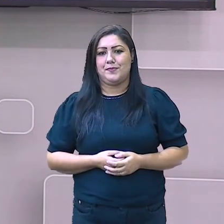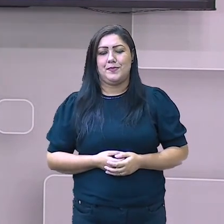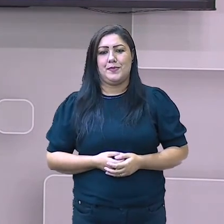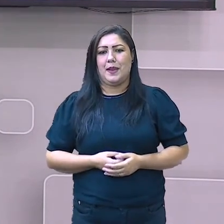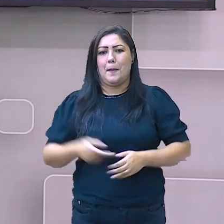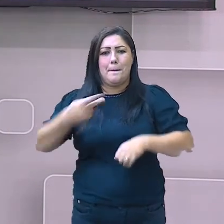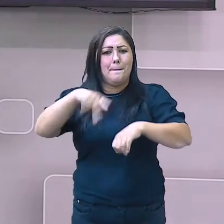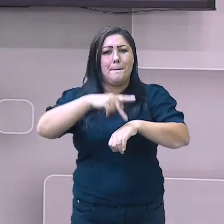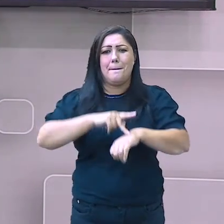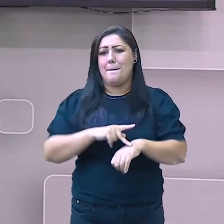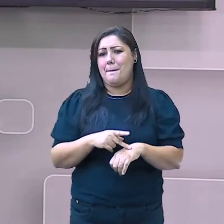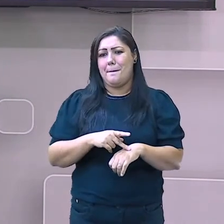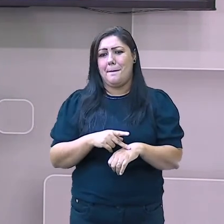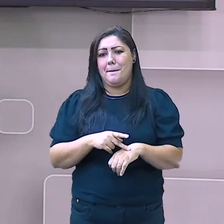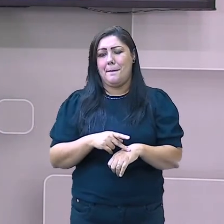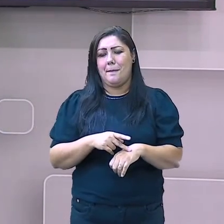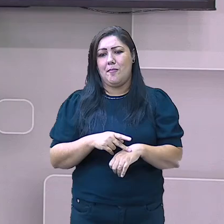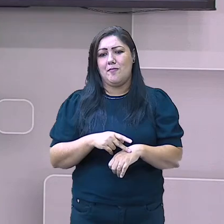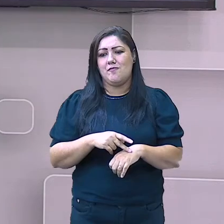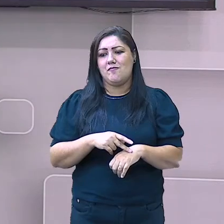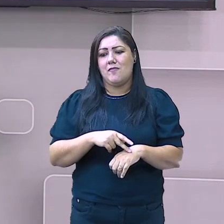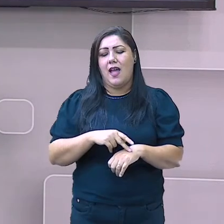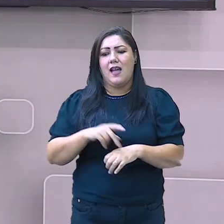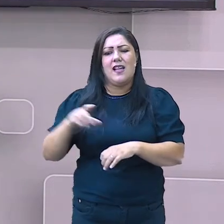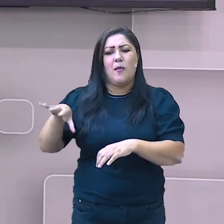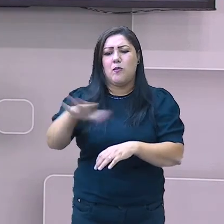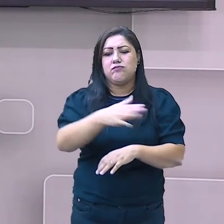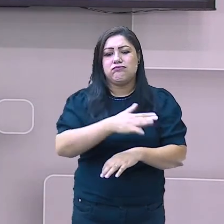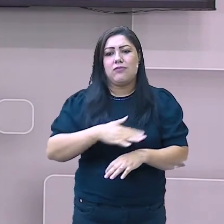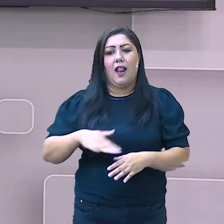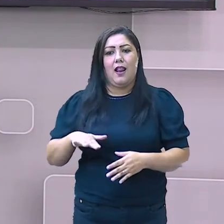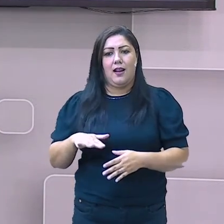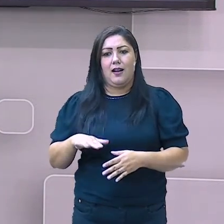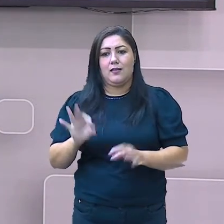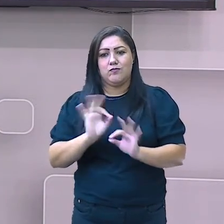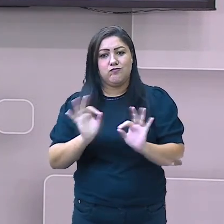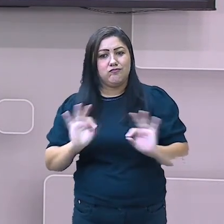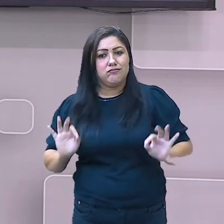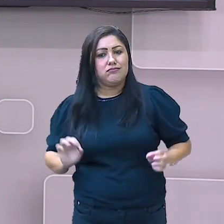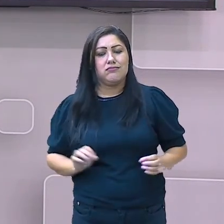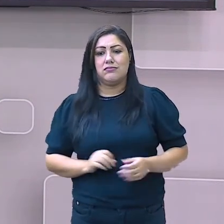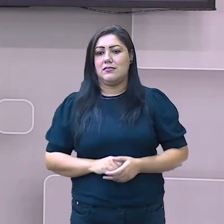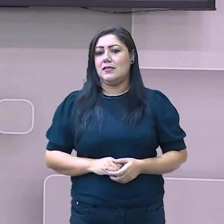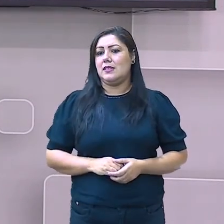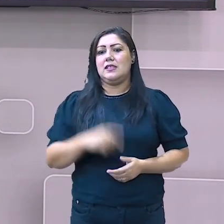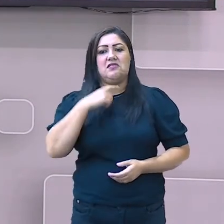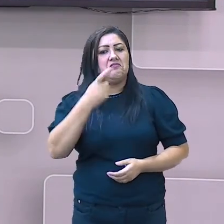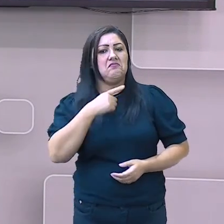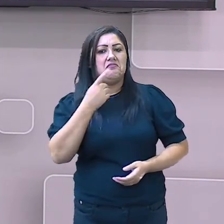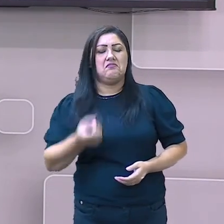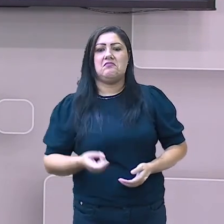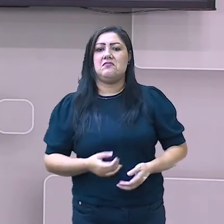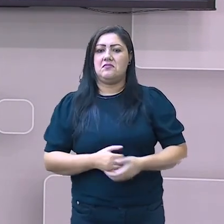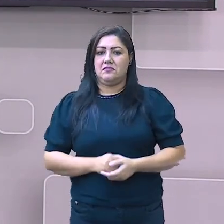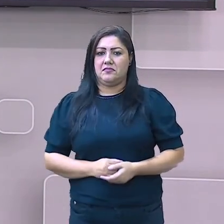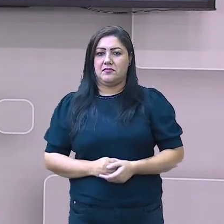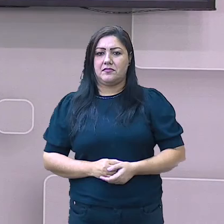Ou está do jeito que está nos países que ainda são comunistas no